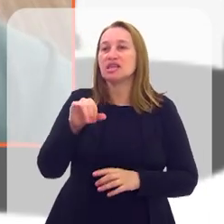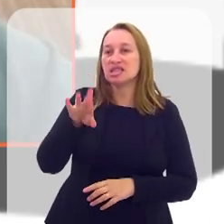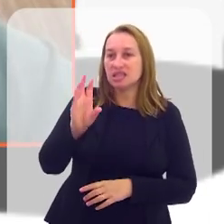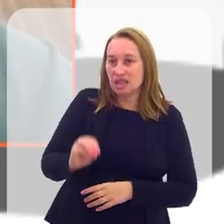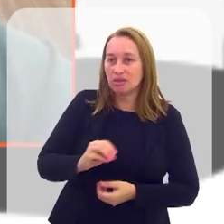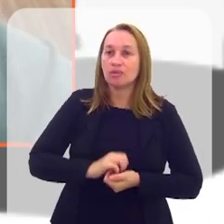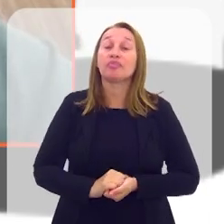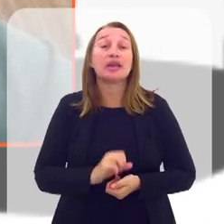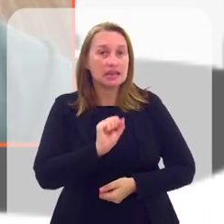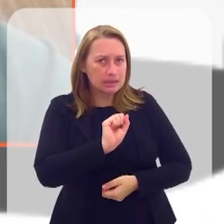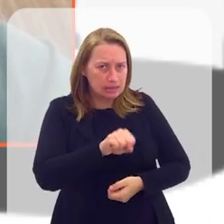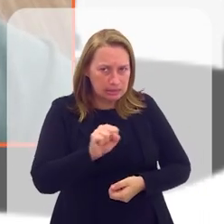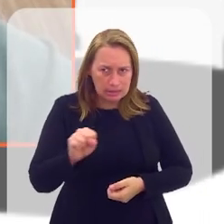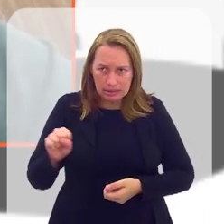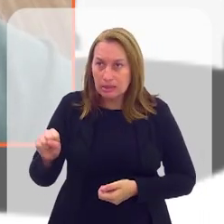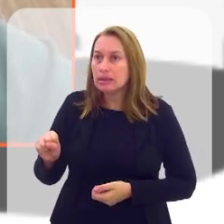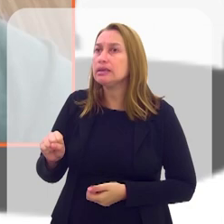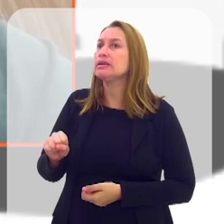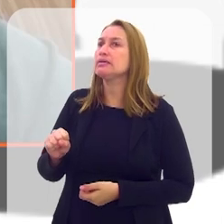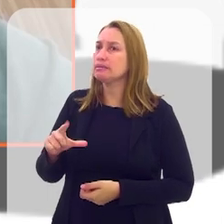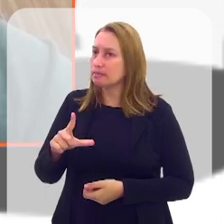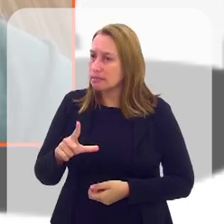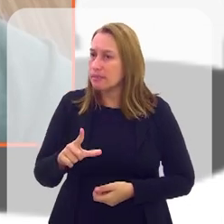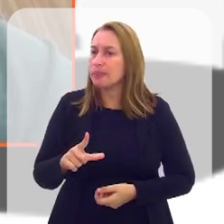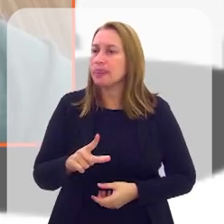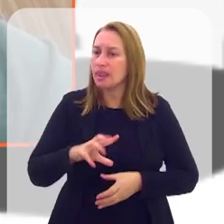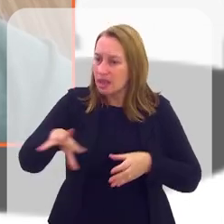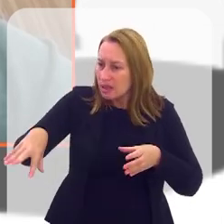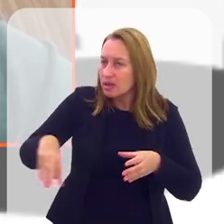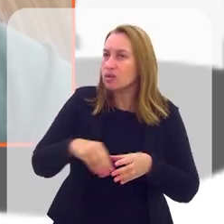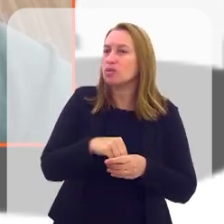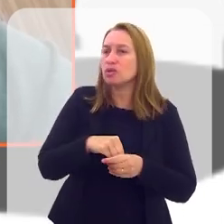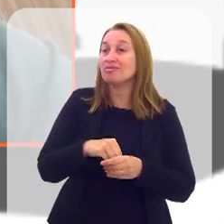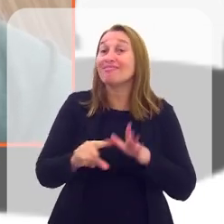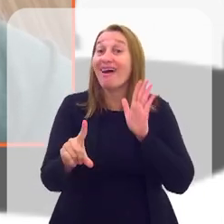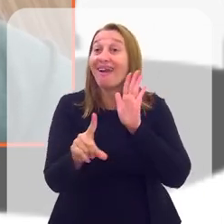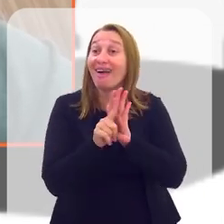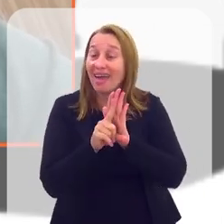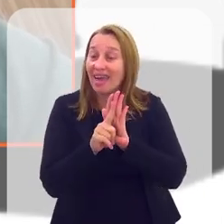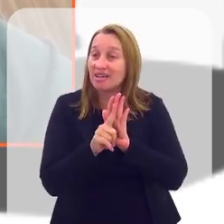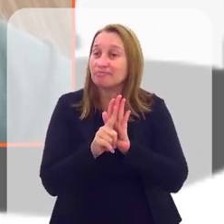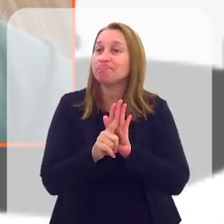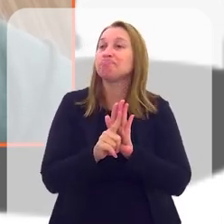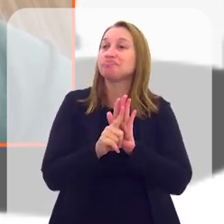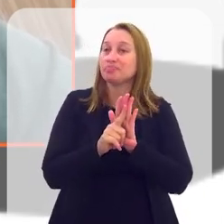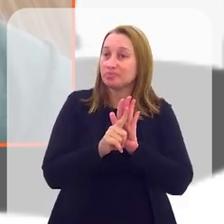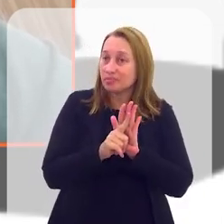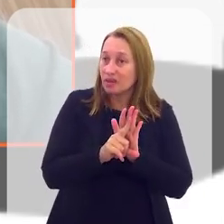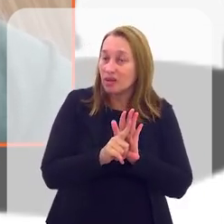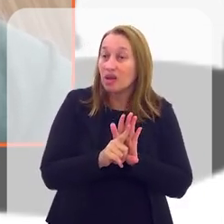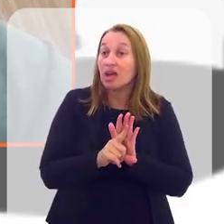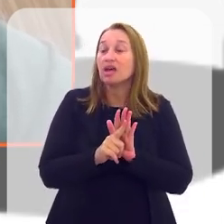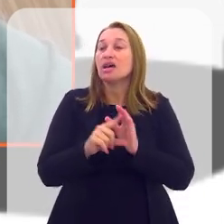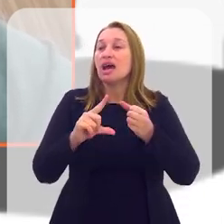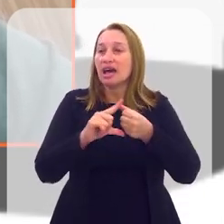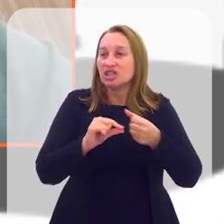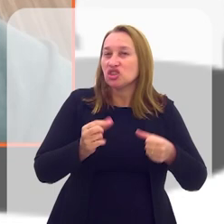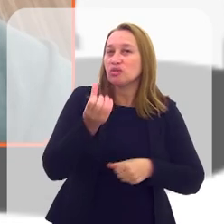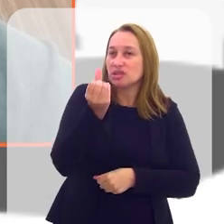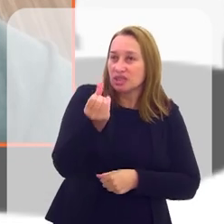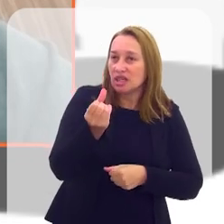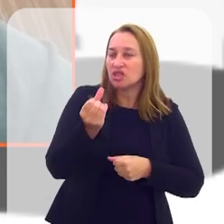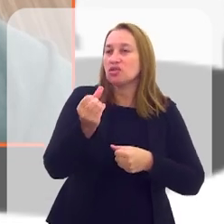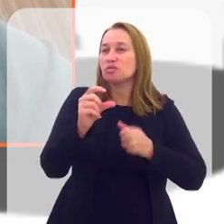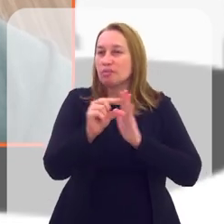deve haver esse espaço, e isso é expressamente previsto na lei, em seu artigo 6º,